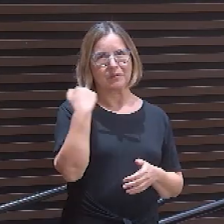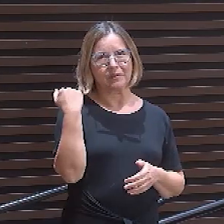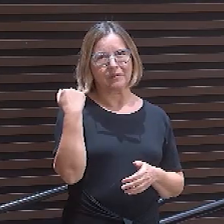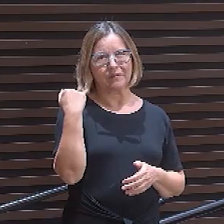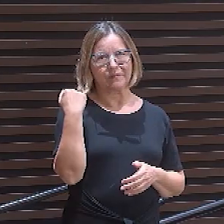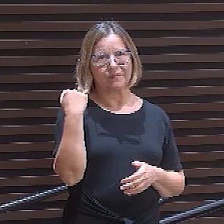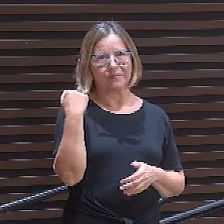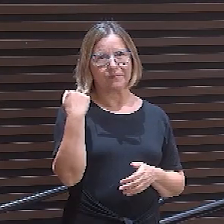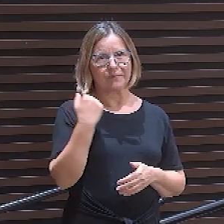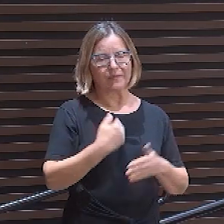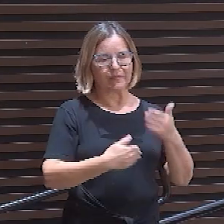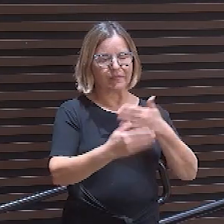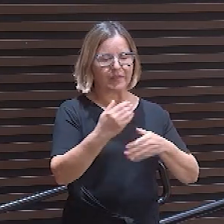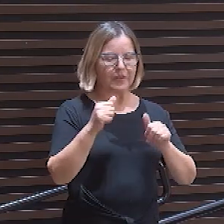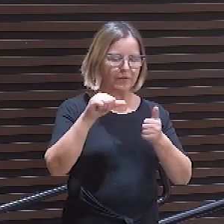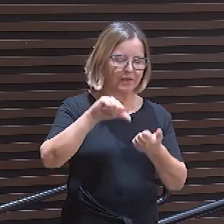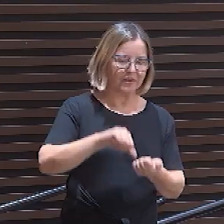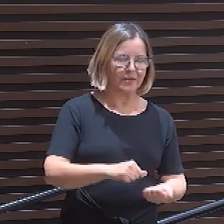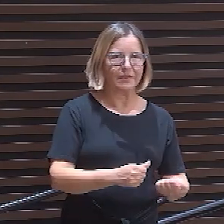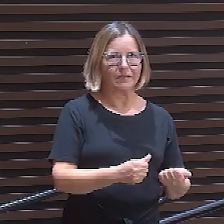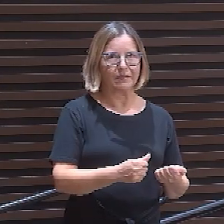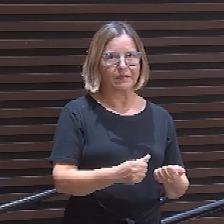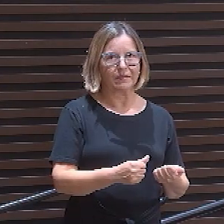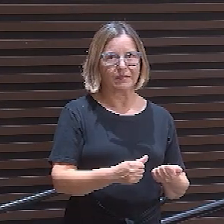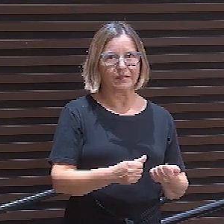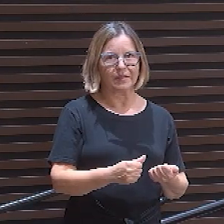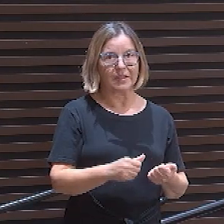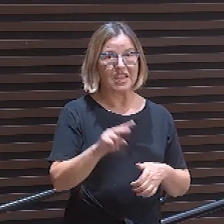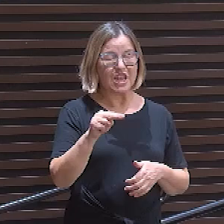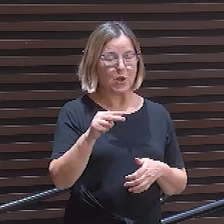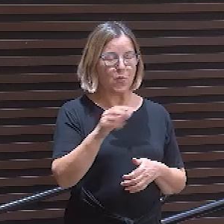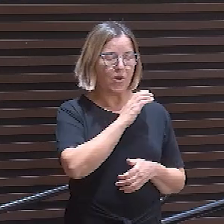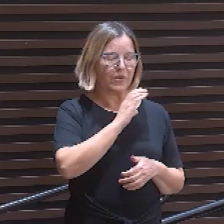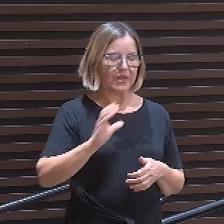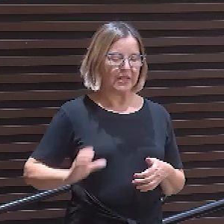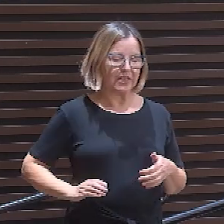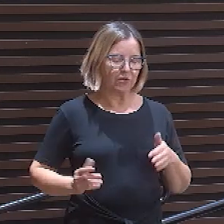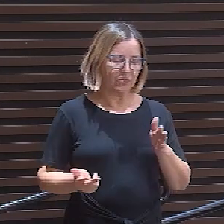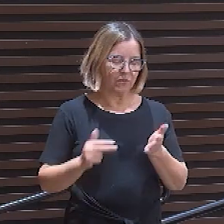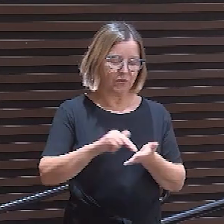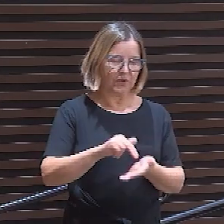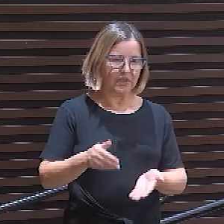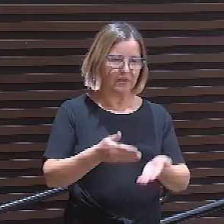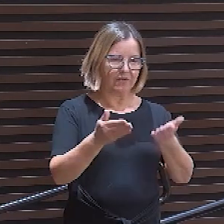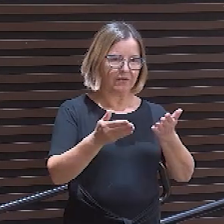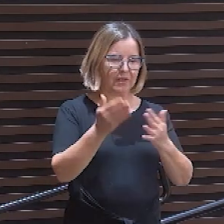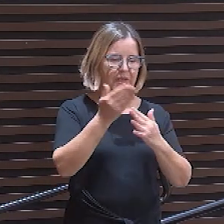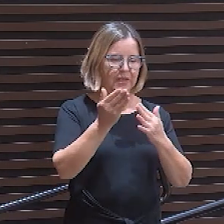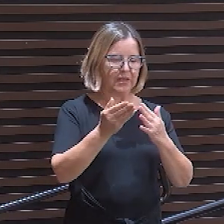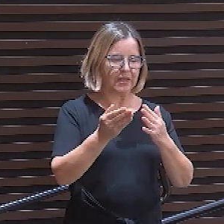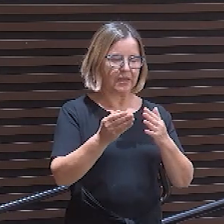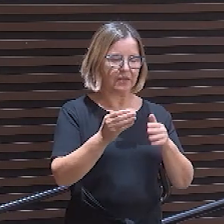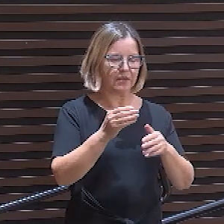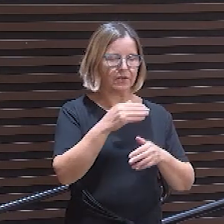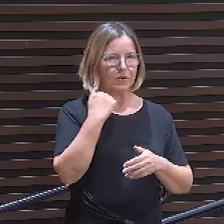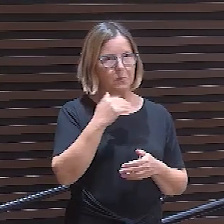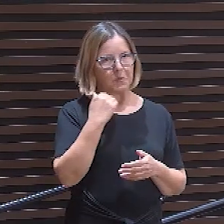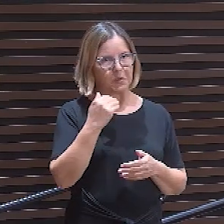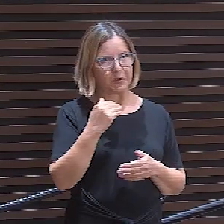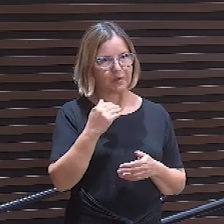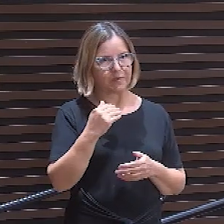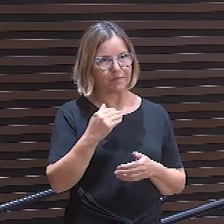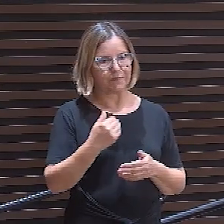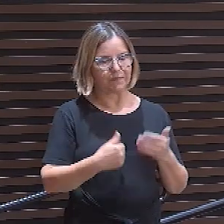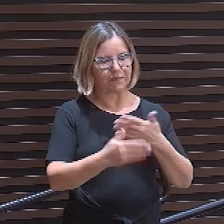por meio do batismo, para que, como Cristo foi ressuscitado dentre os mortos, pela glória